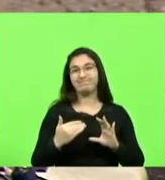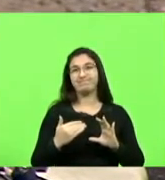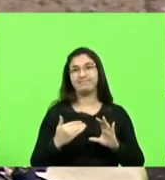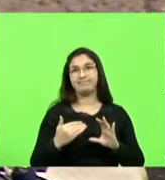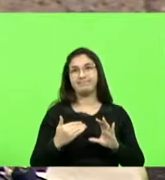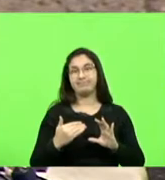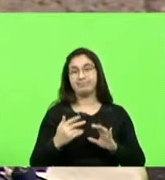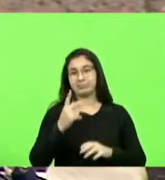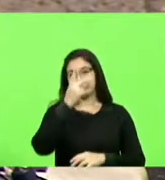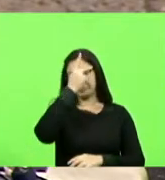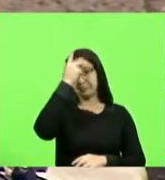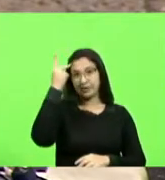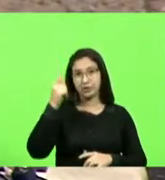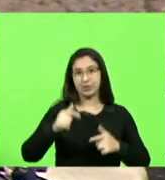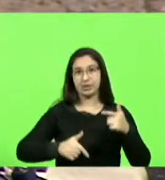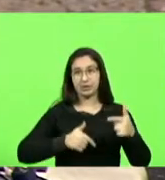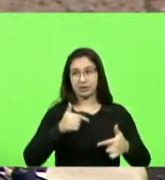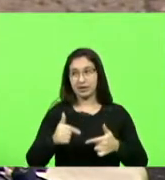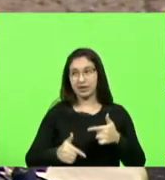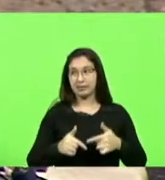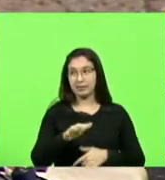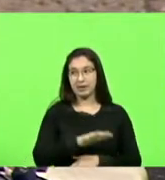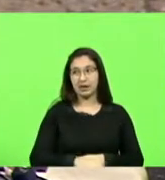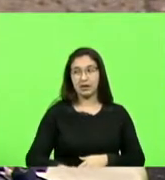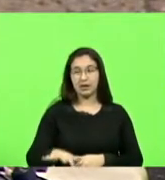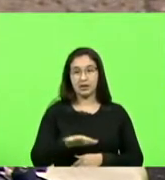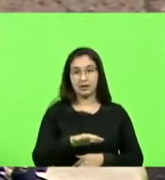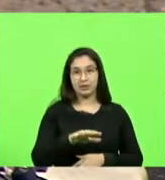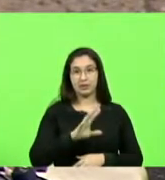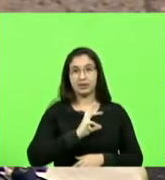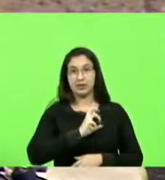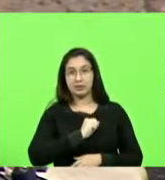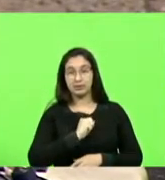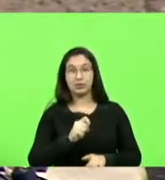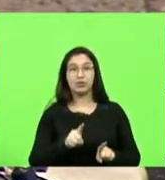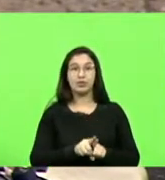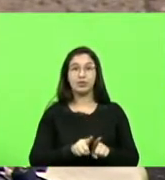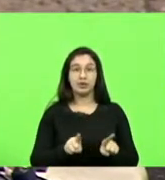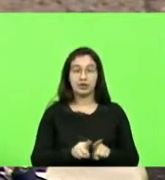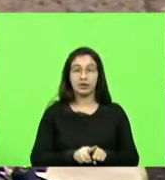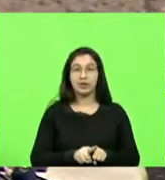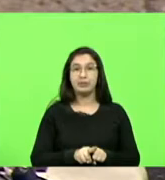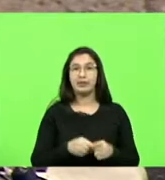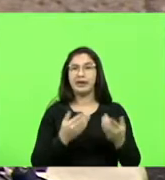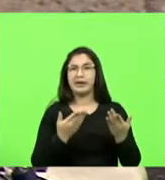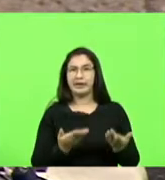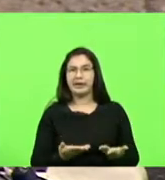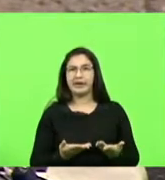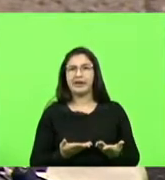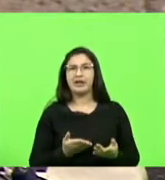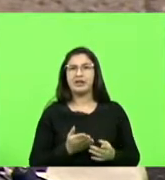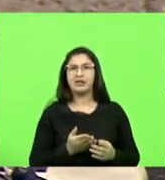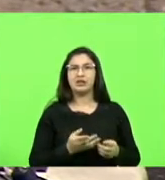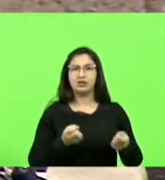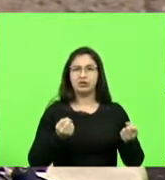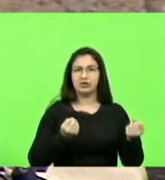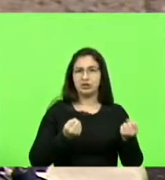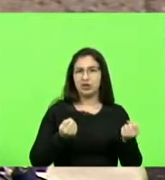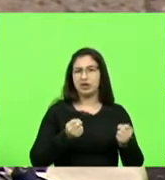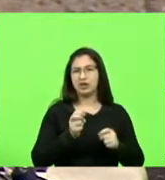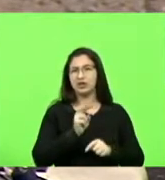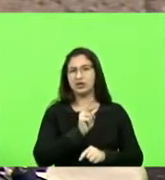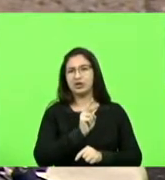de pessoas que trabalham nas SAMUs, de pessoas que conduzem, que dirigem, que